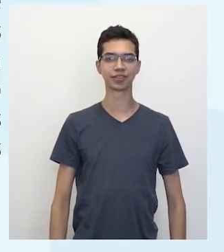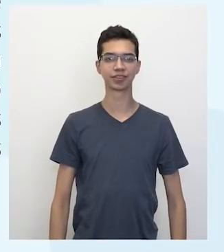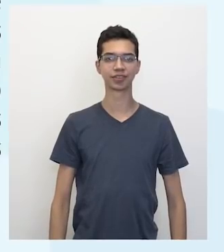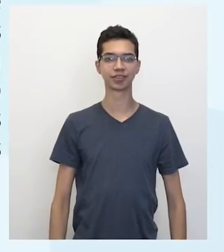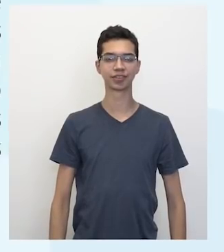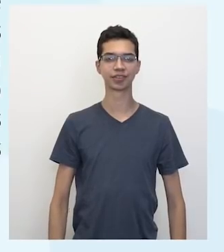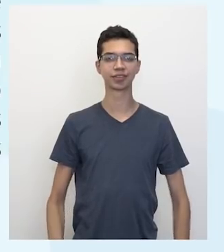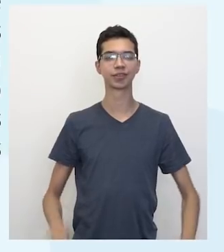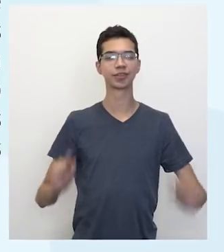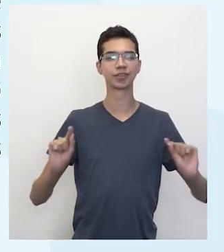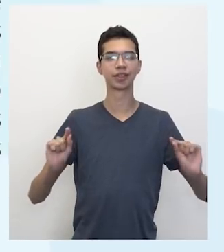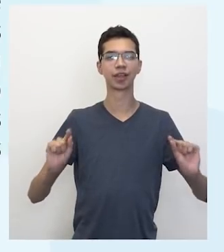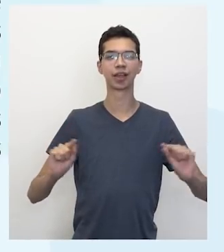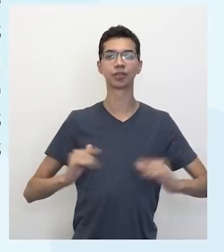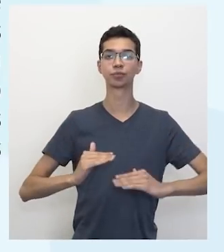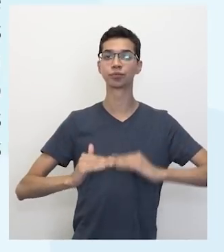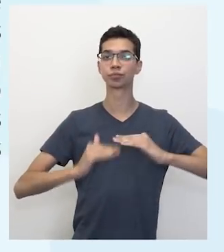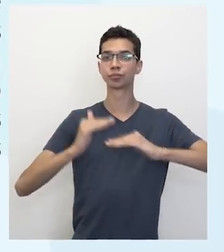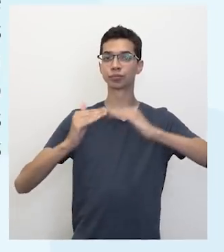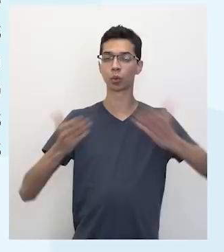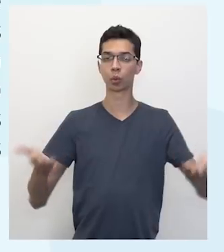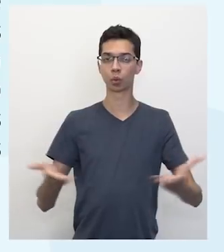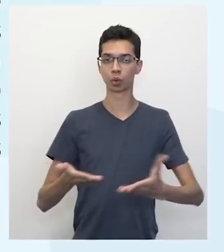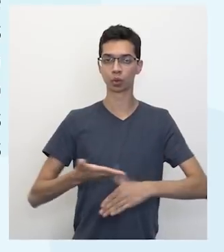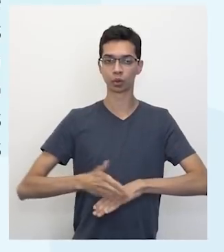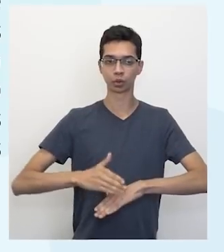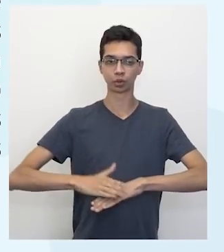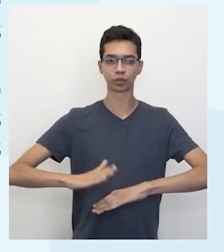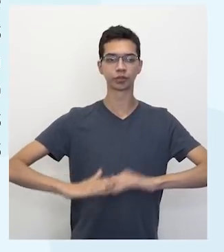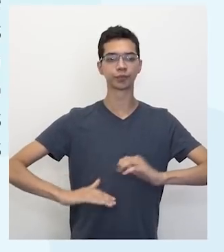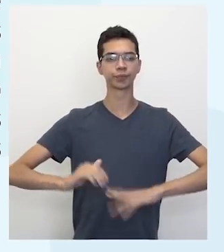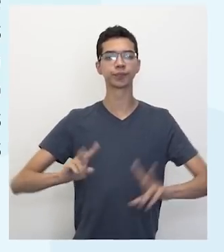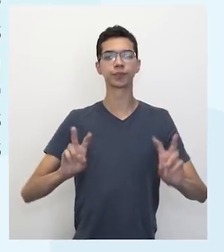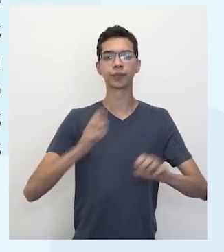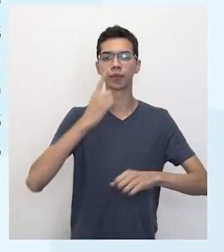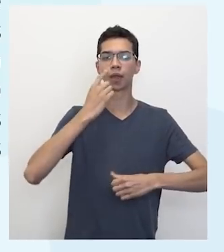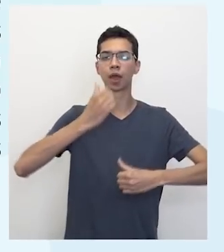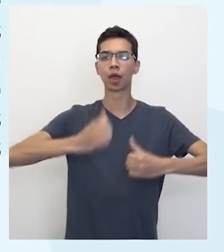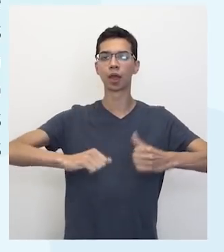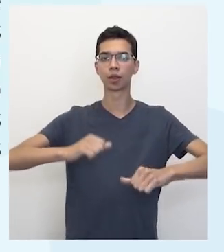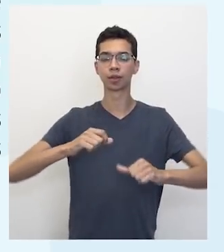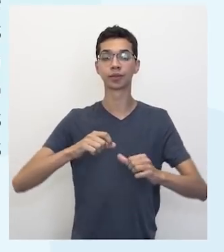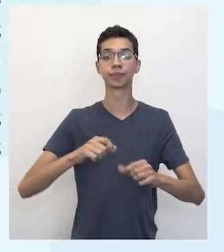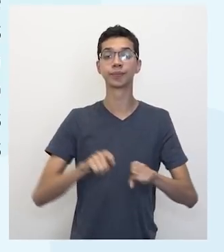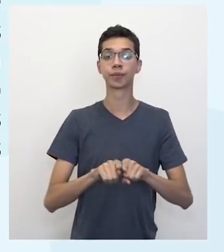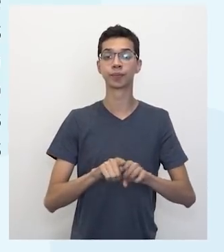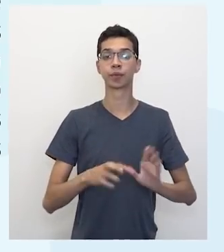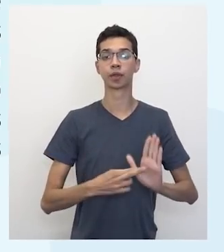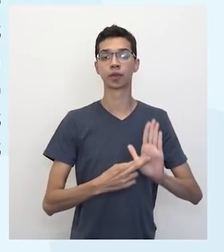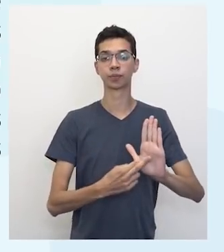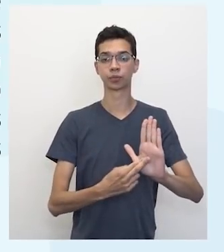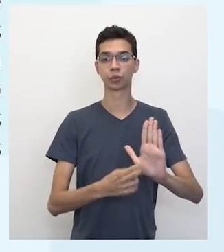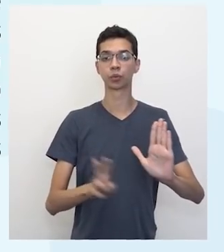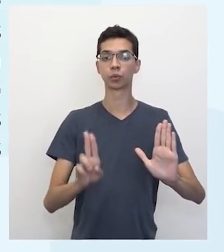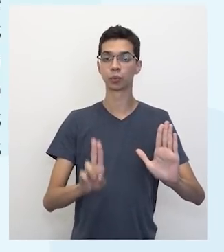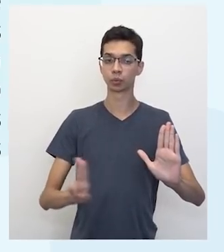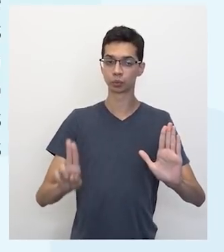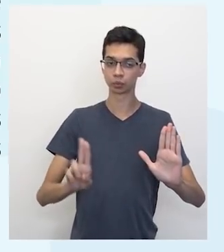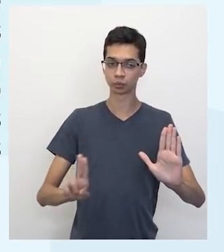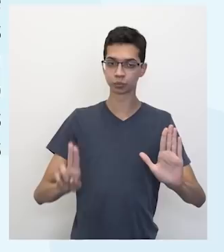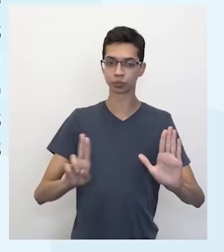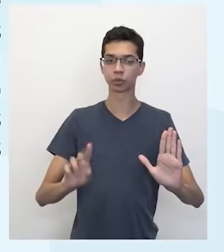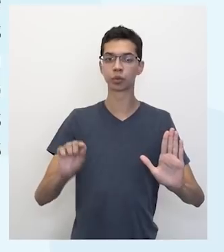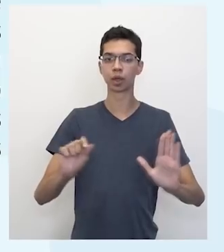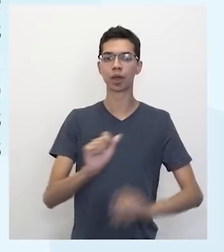A habilidade a ser desenvolvida, analisar e representar com ou sem o uso de dispositivos e de